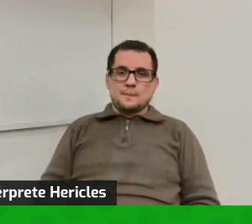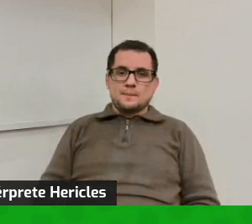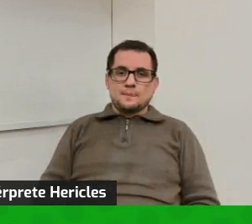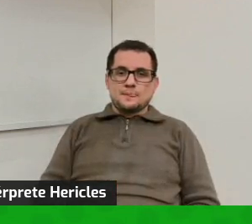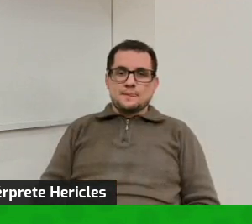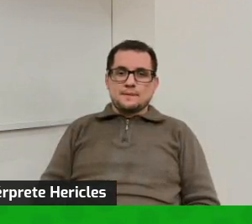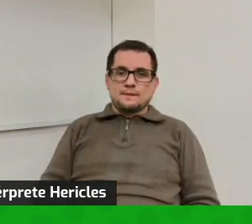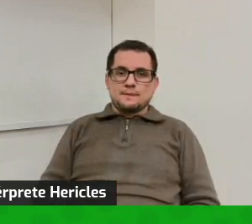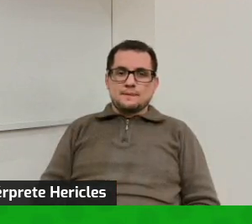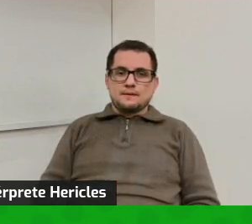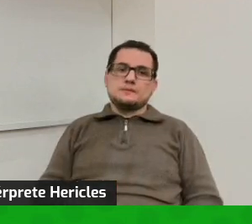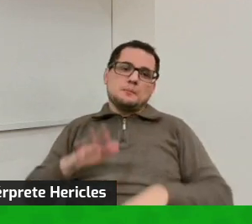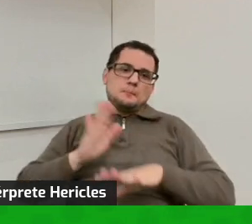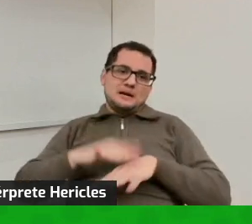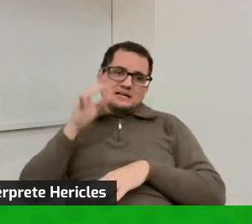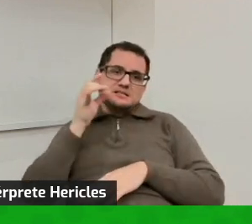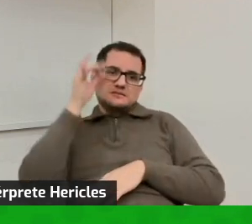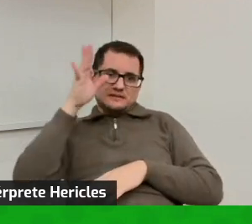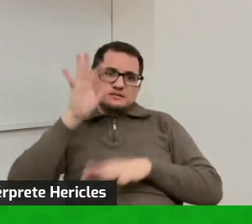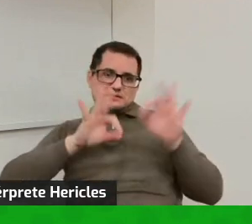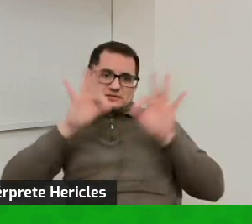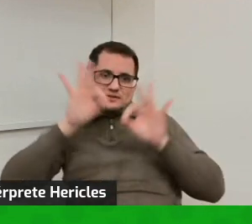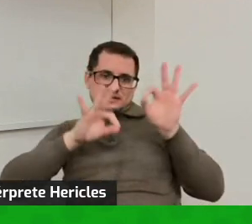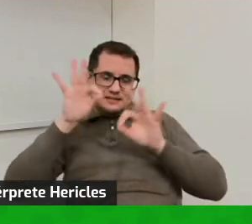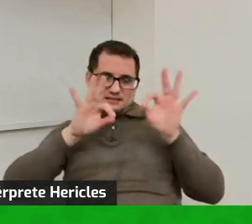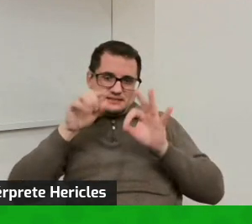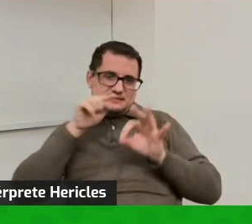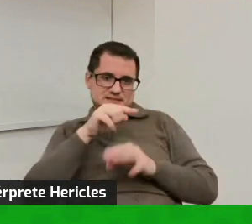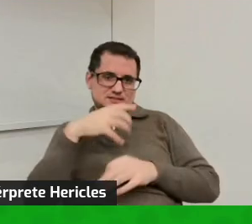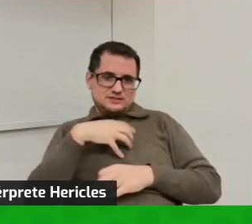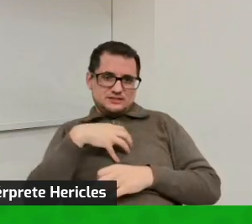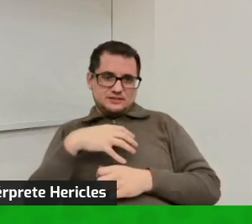facilita bastante quando você tem esse disparo em massa.